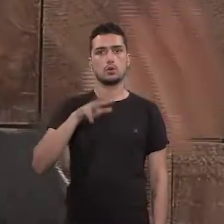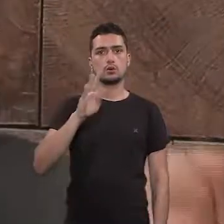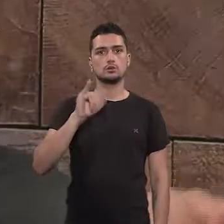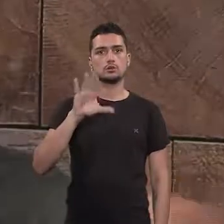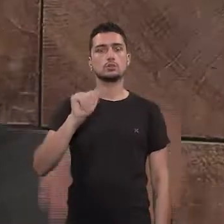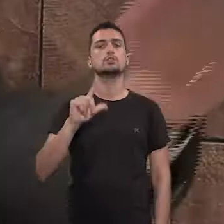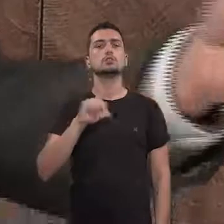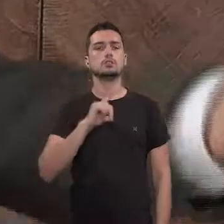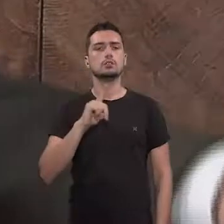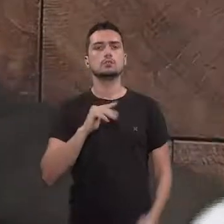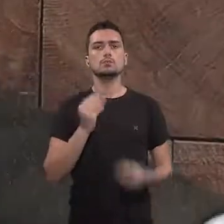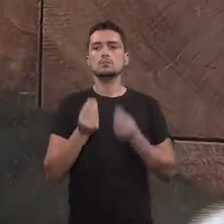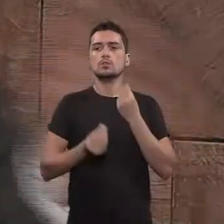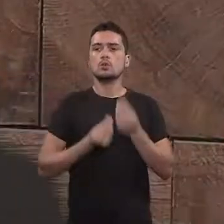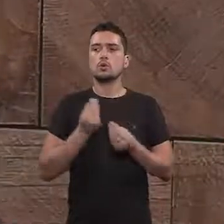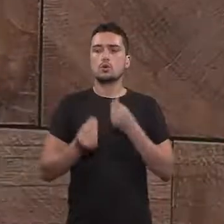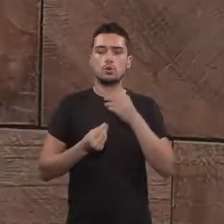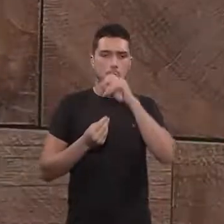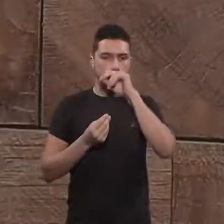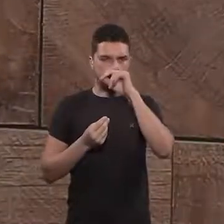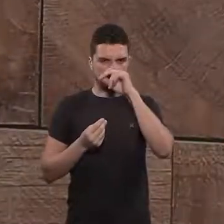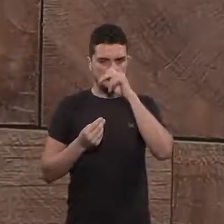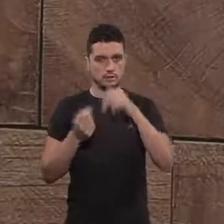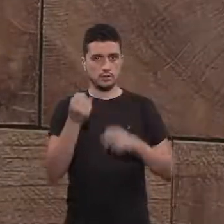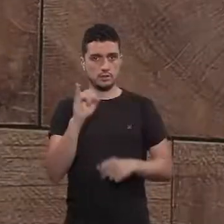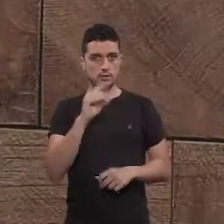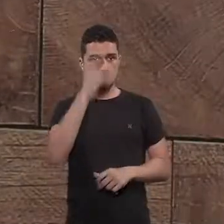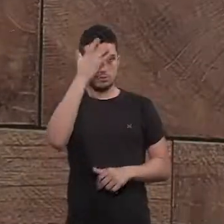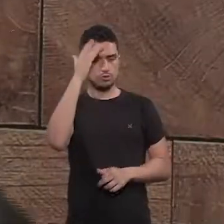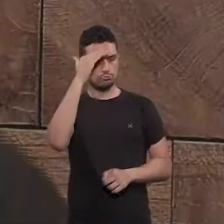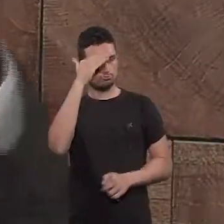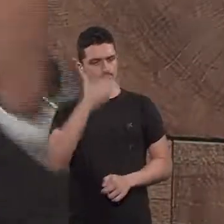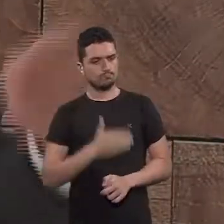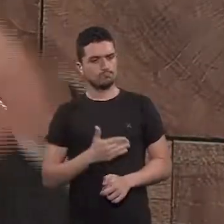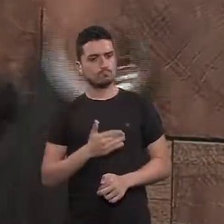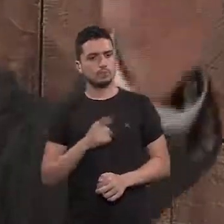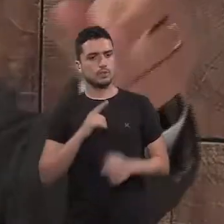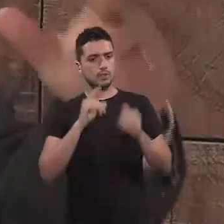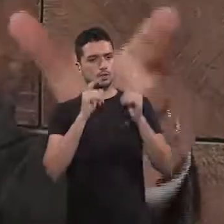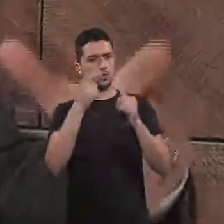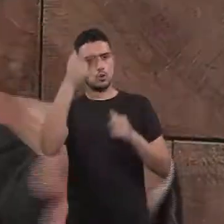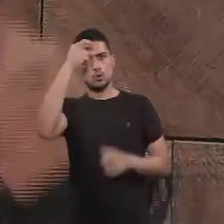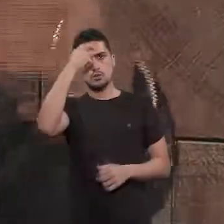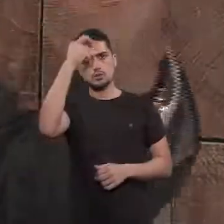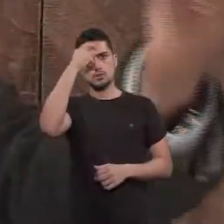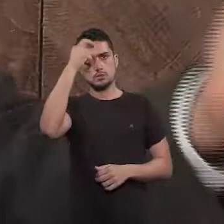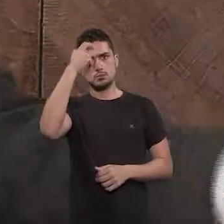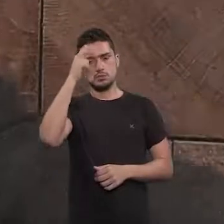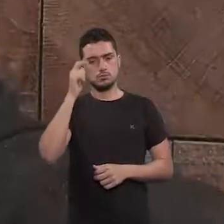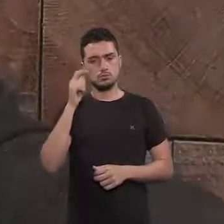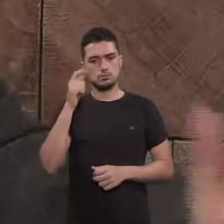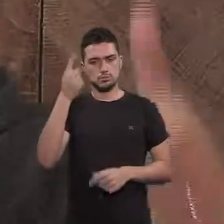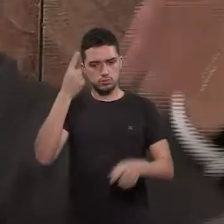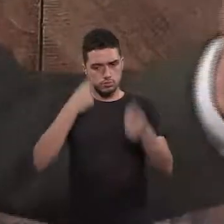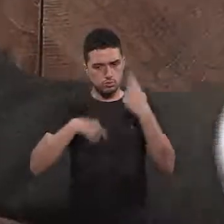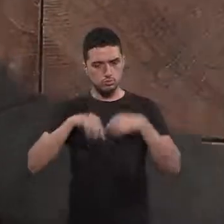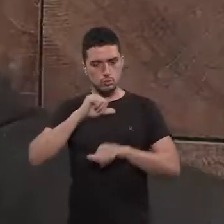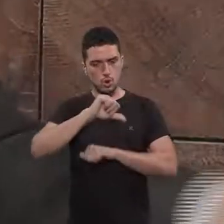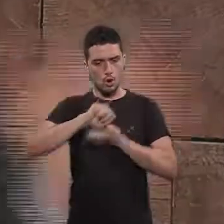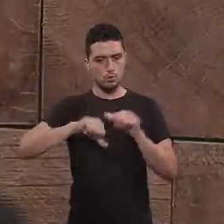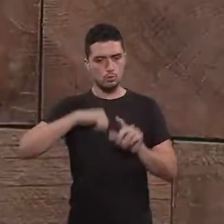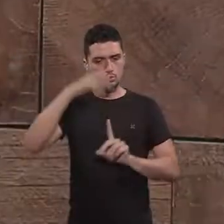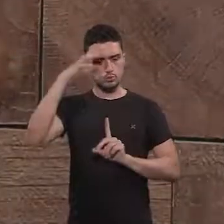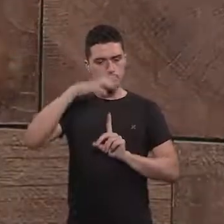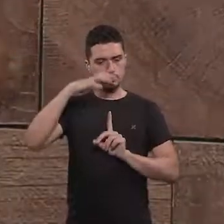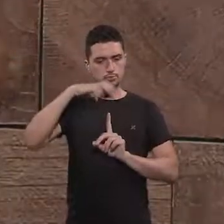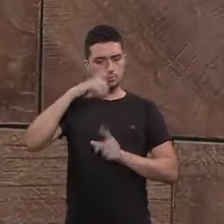da consciência interfere no experimento? De que maneira a consciência ou o espírito